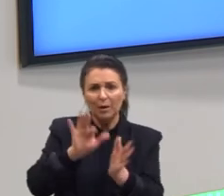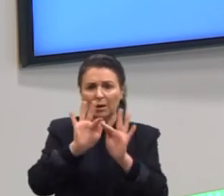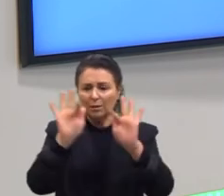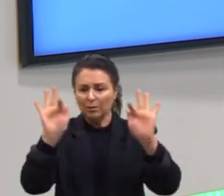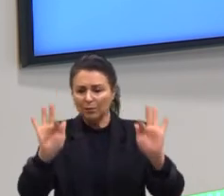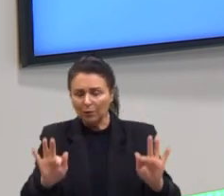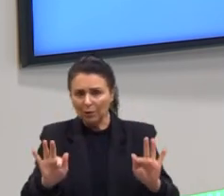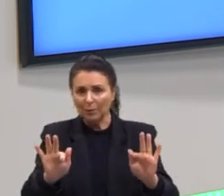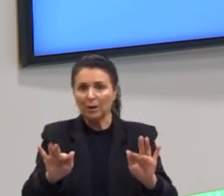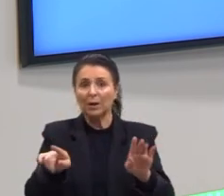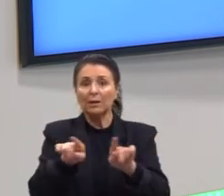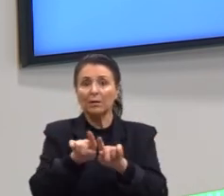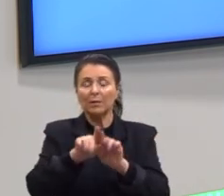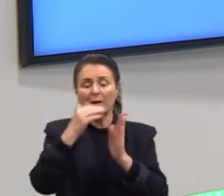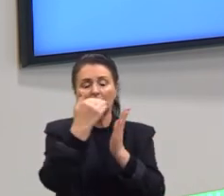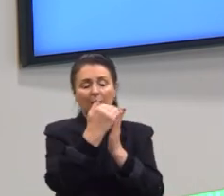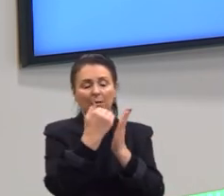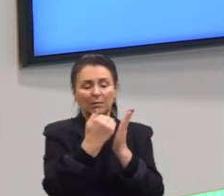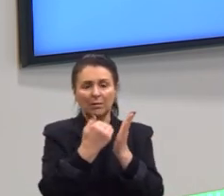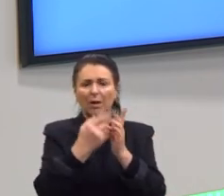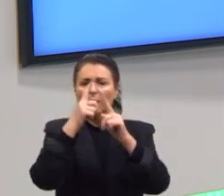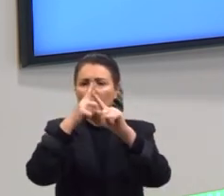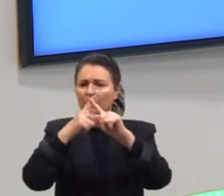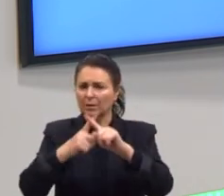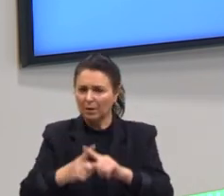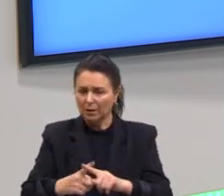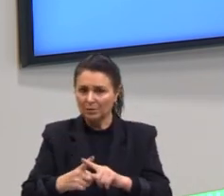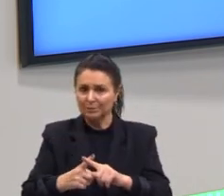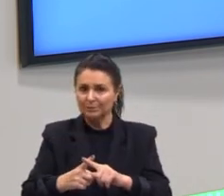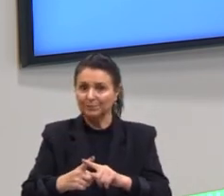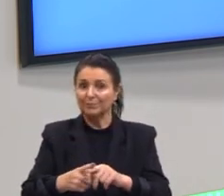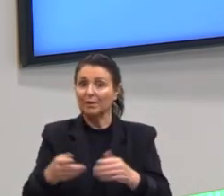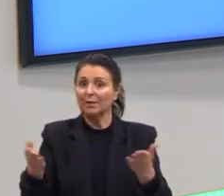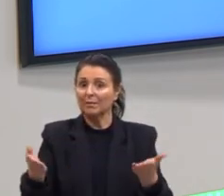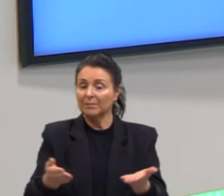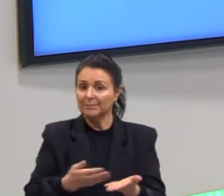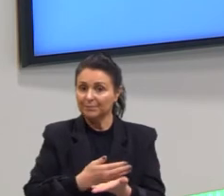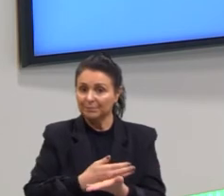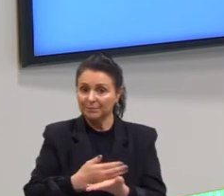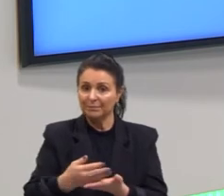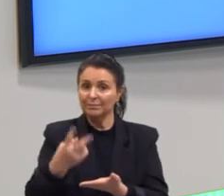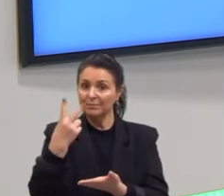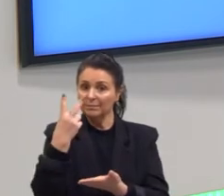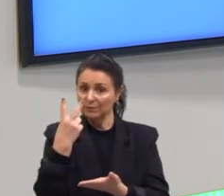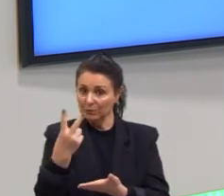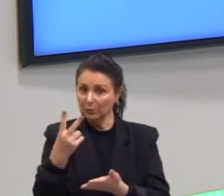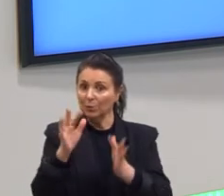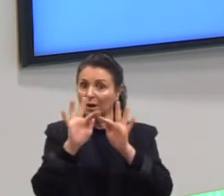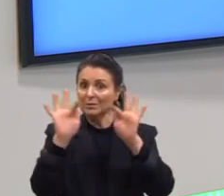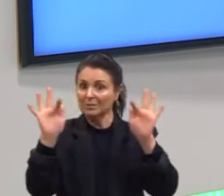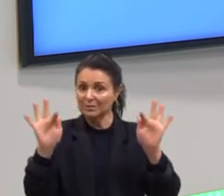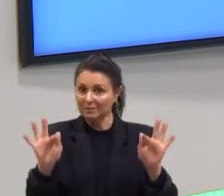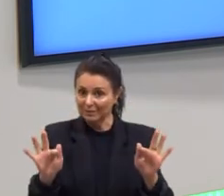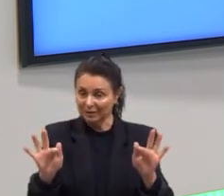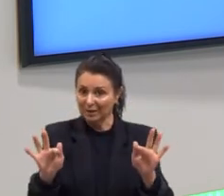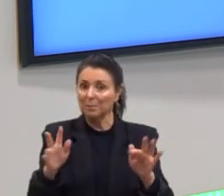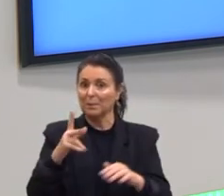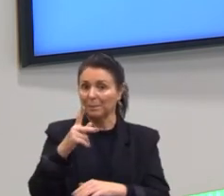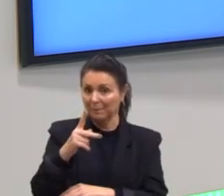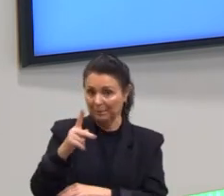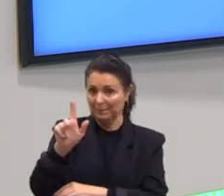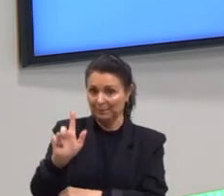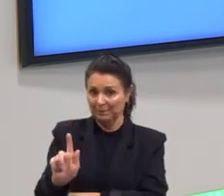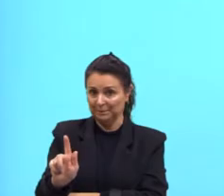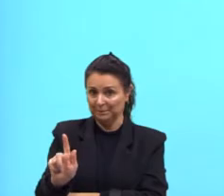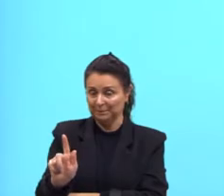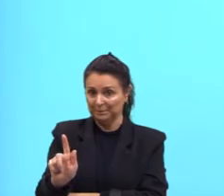e também as classificações propriedades aqui entram mais duas fórmulas tá agora para nossa